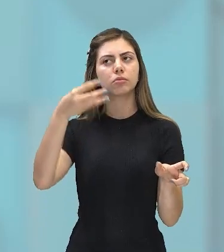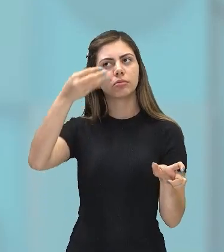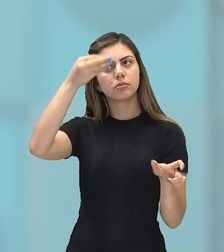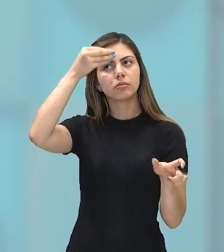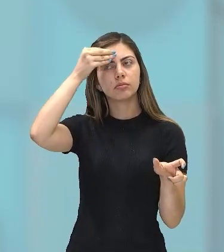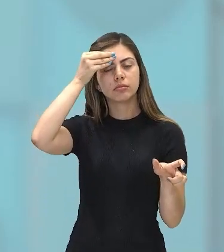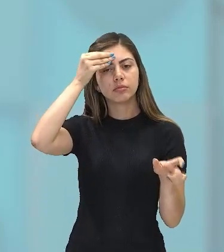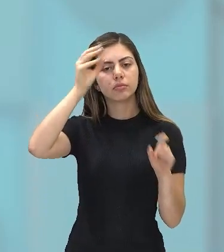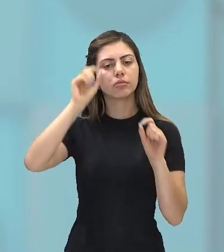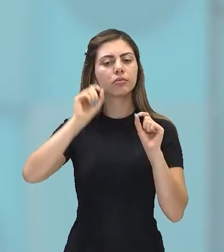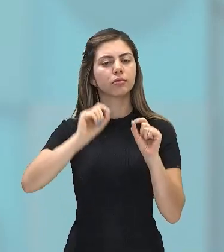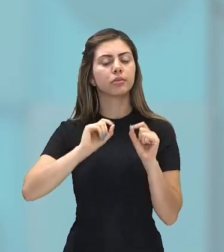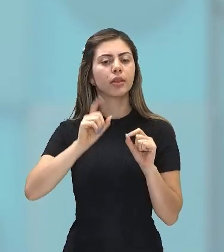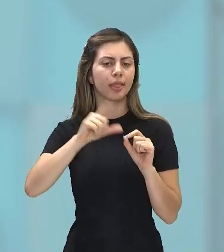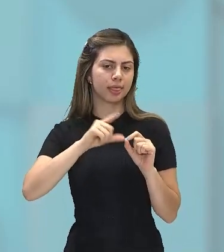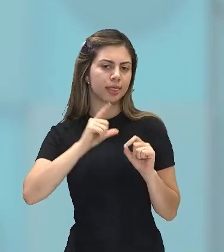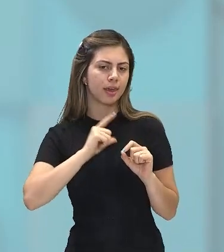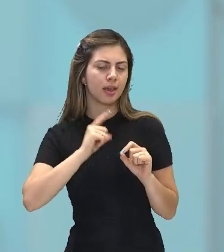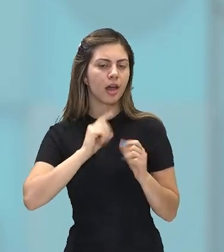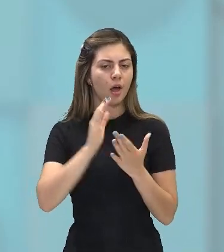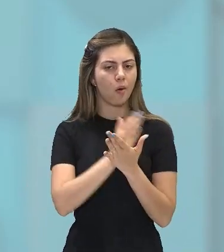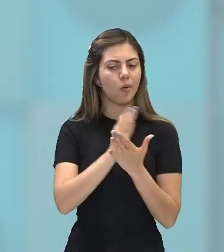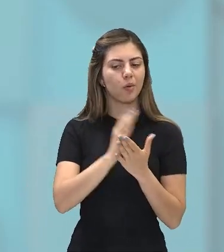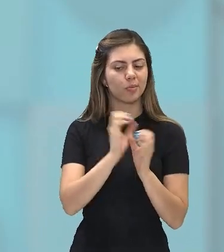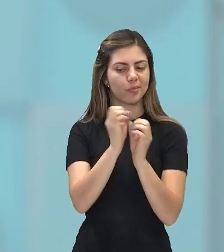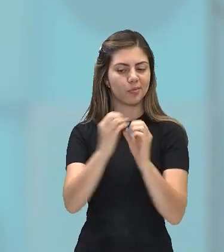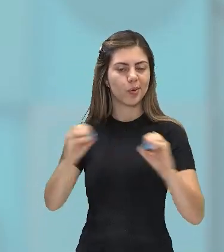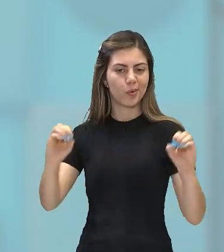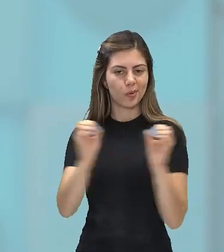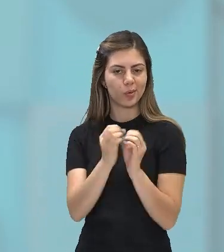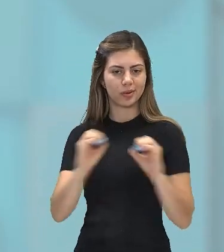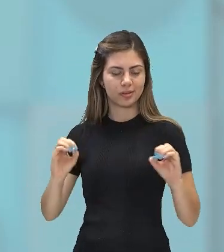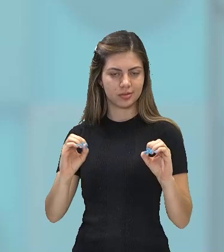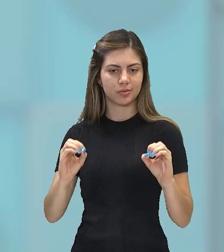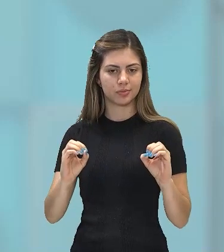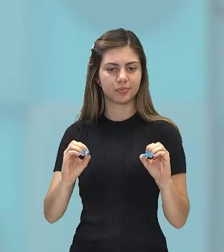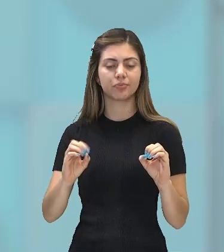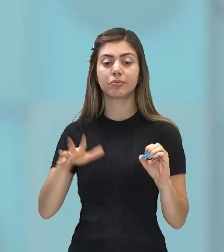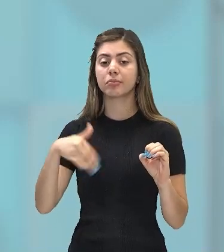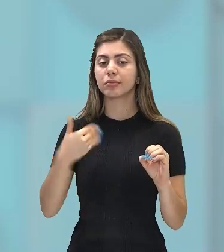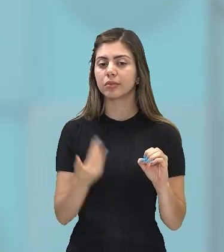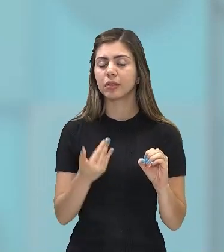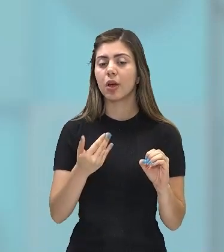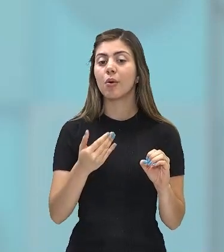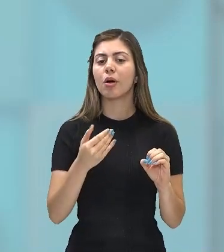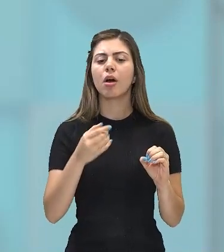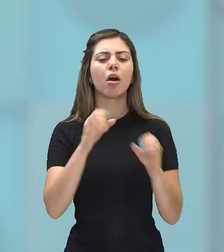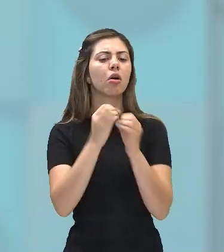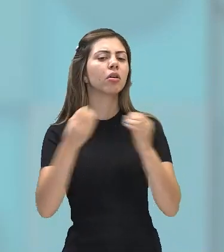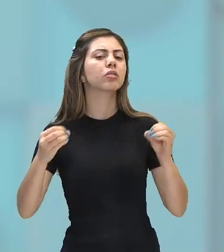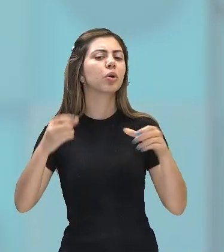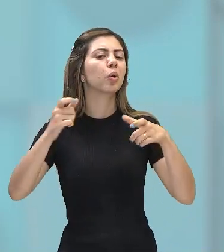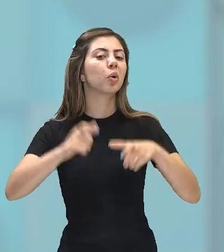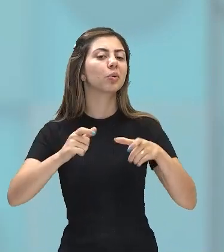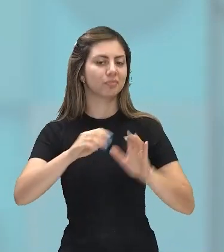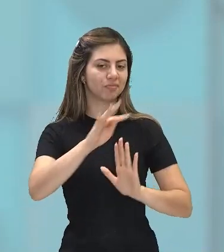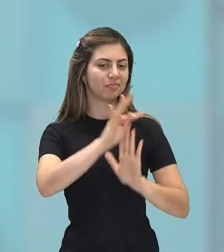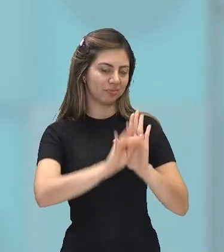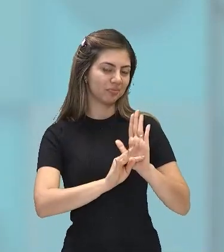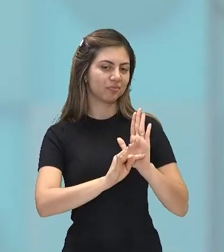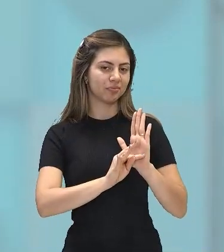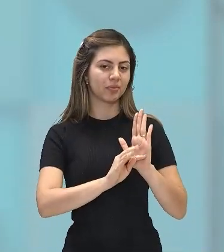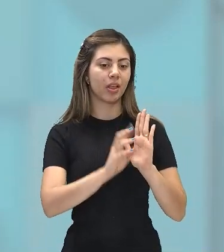vamos trabalhar com algumas orações. Essas orações nós iremos extrair de um texto que nós